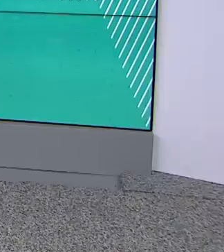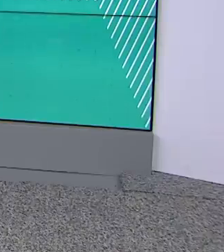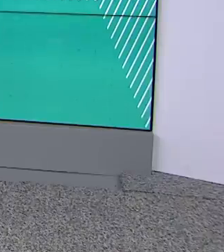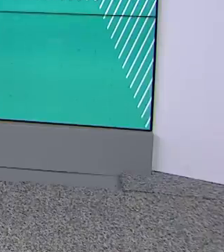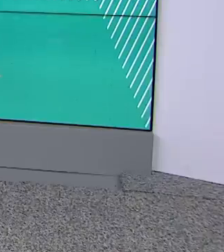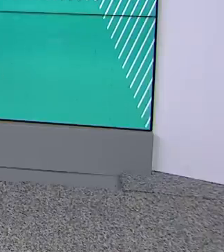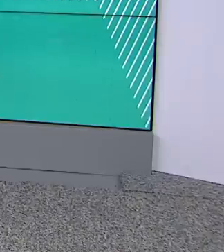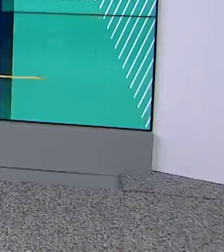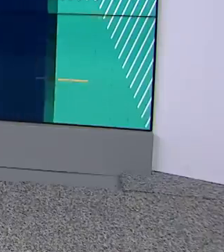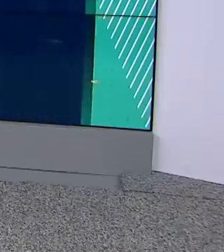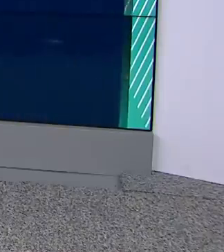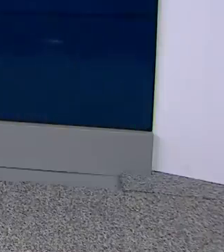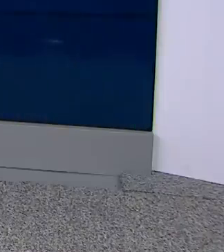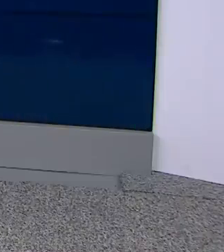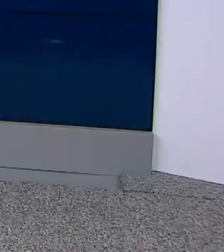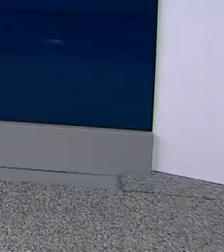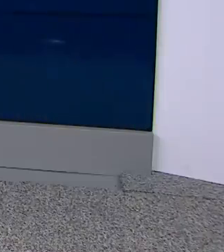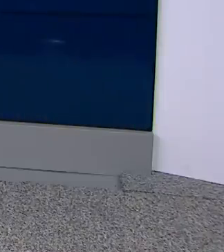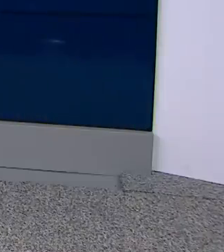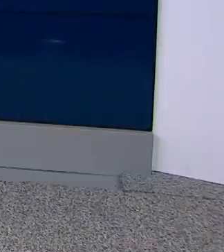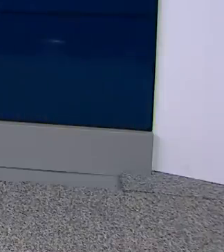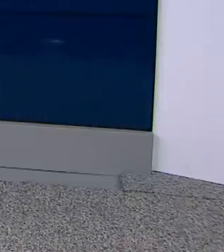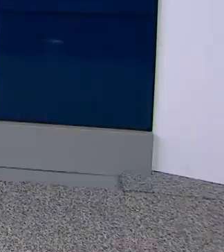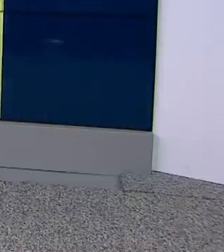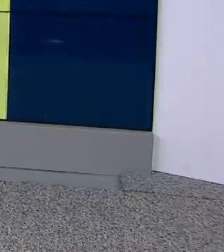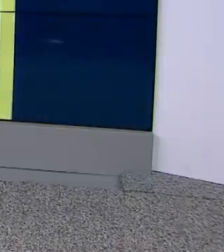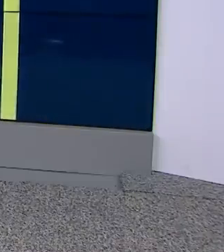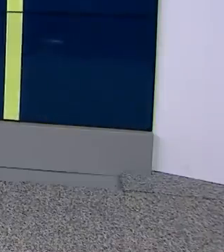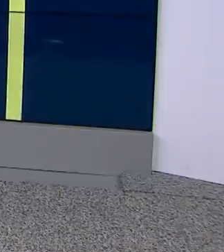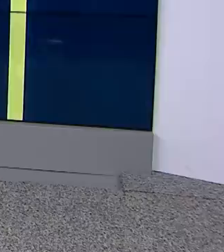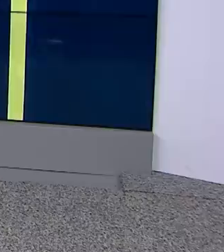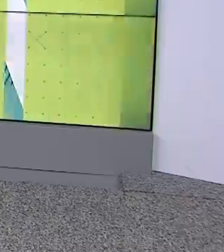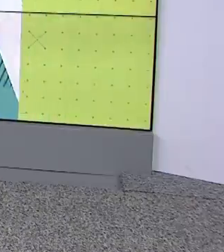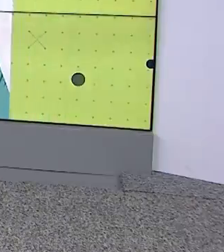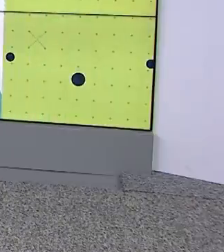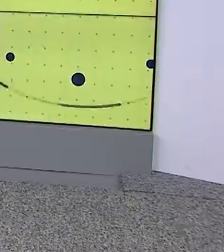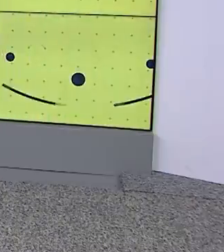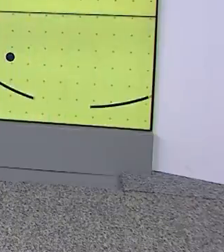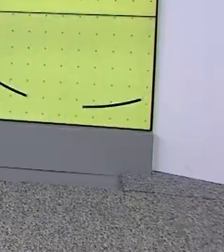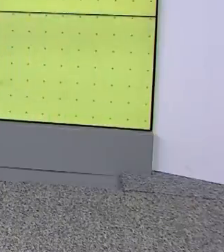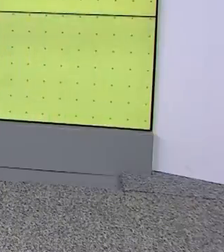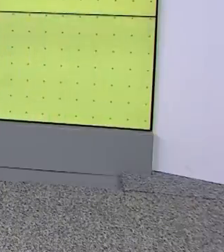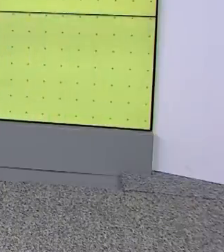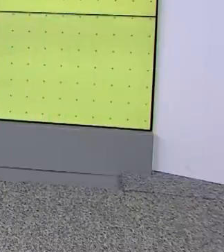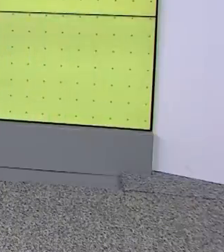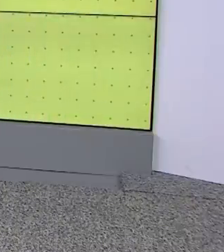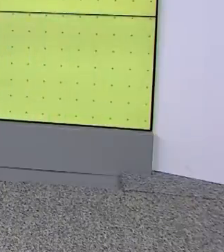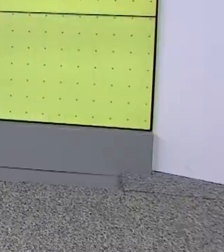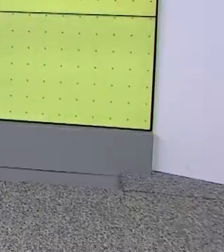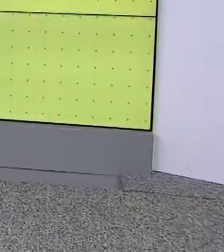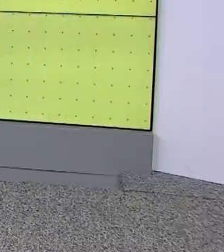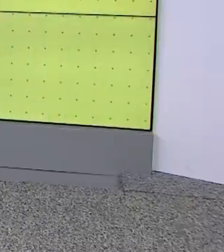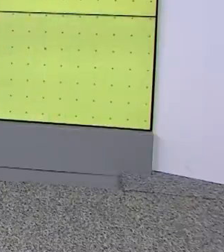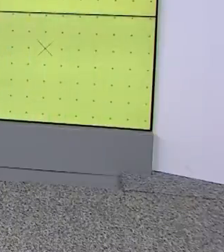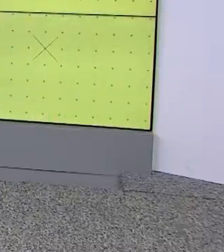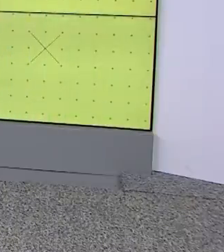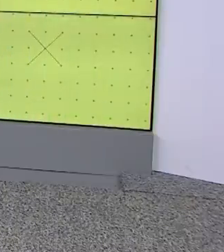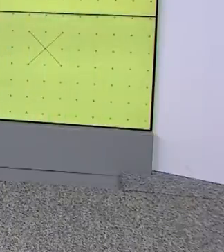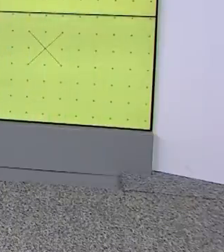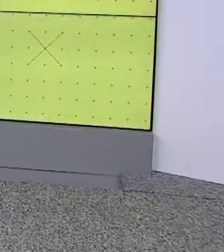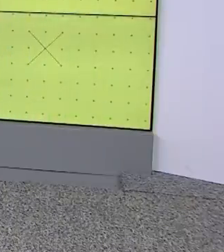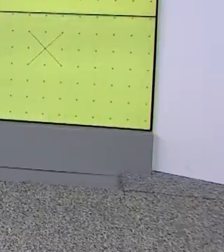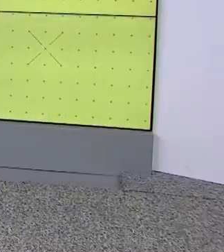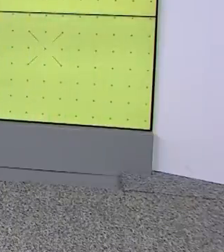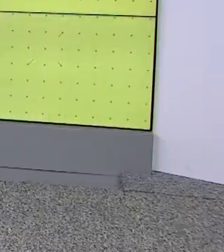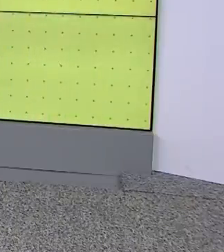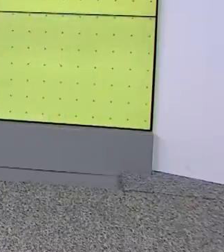país. No discurso, o presidente lembrou da viagem que fez recentemente a Israel, onde visitou locais históricos de Jerusalém, como o